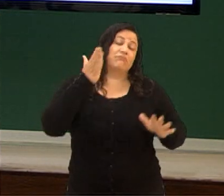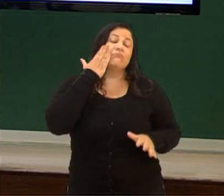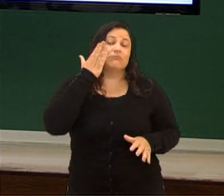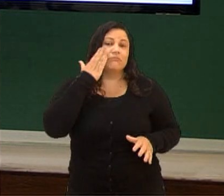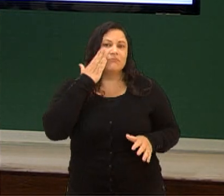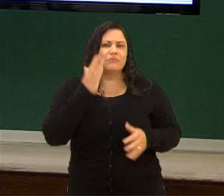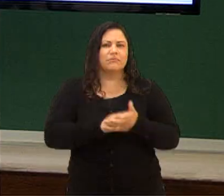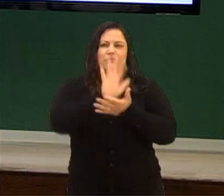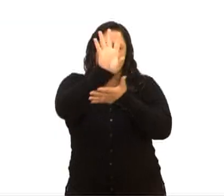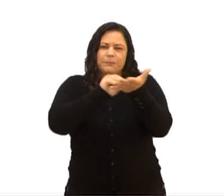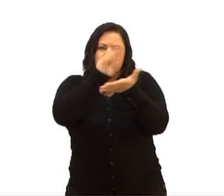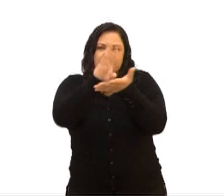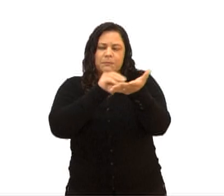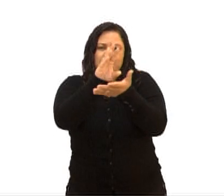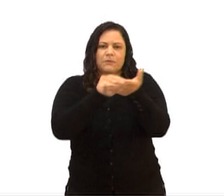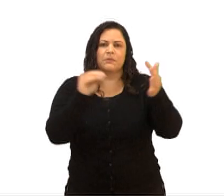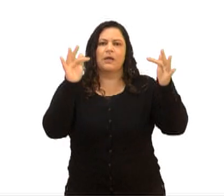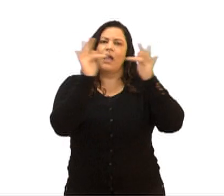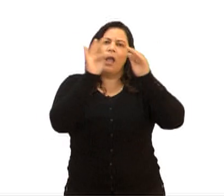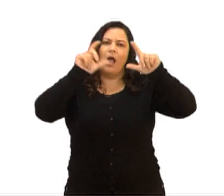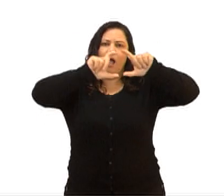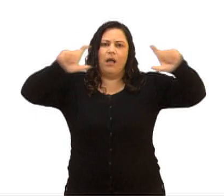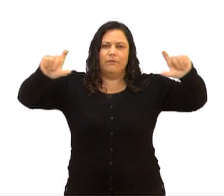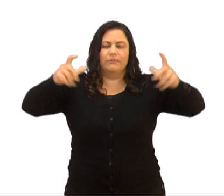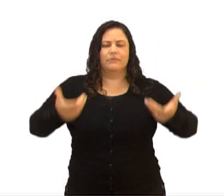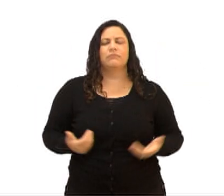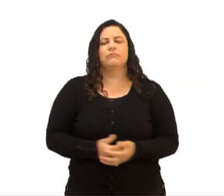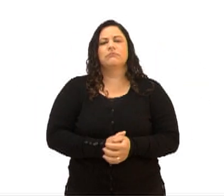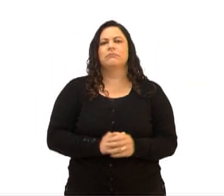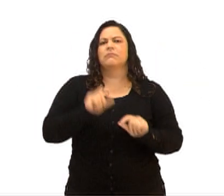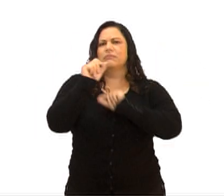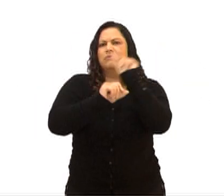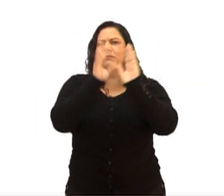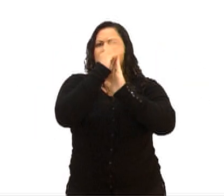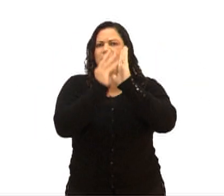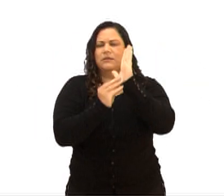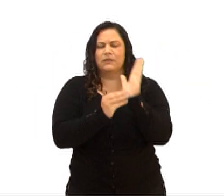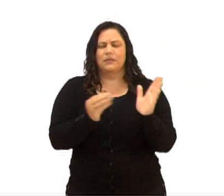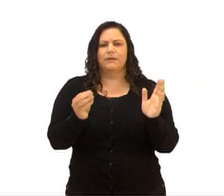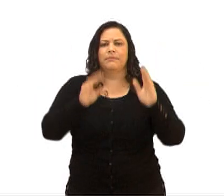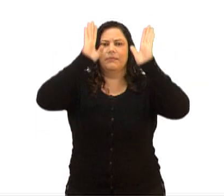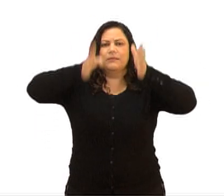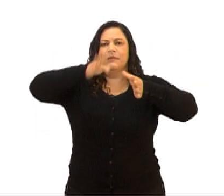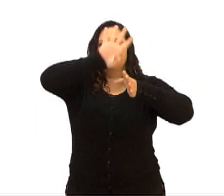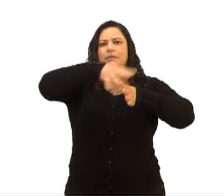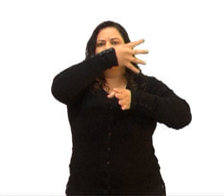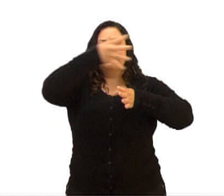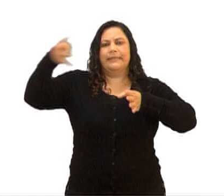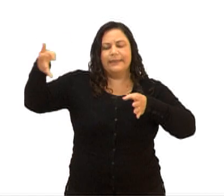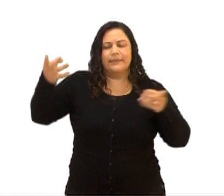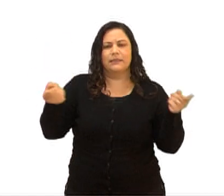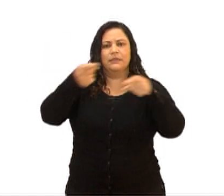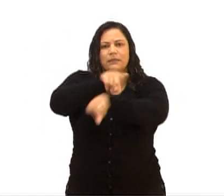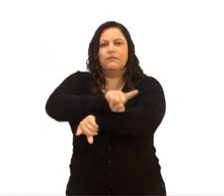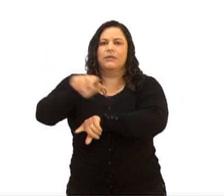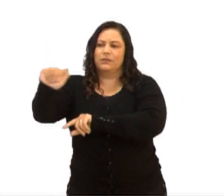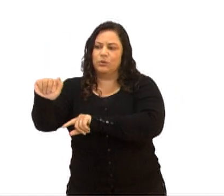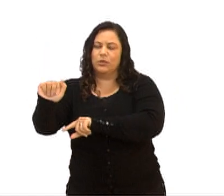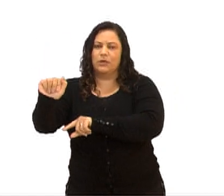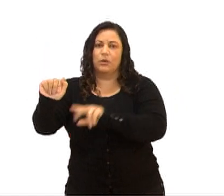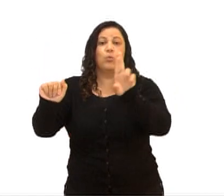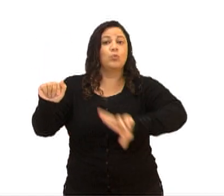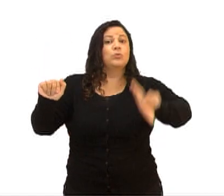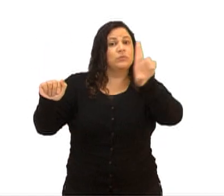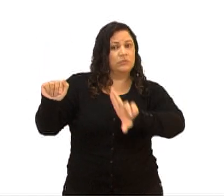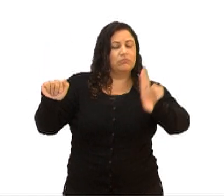quiser anotar a fórmula. Para se determinar o elemento da matriz inversa de A, usamos a seguinte fórmula. O que é isso aqui?